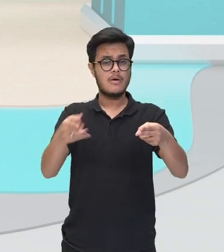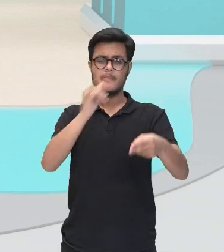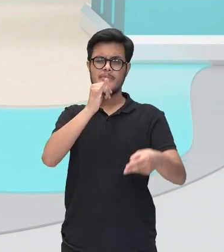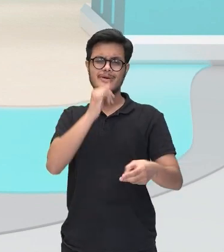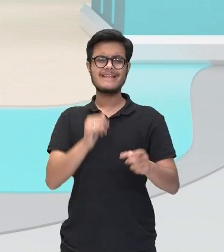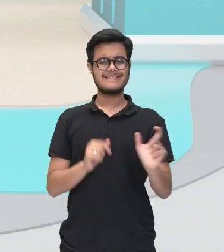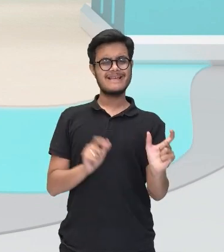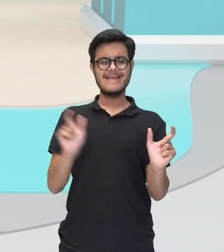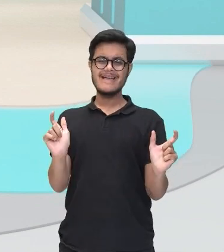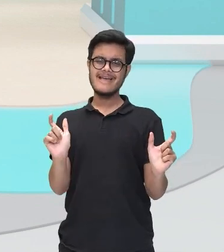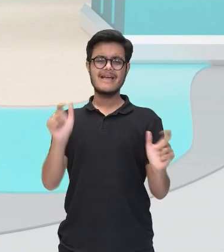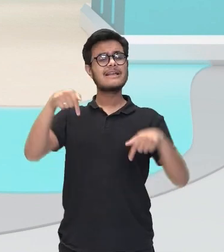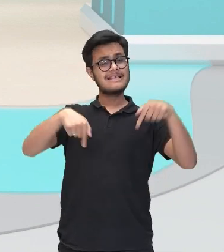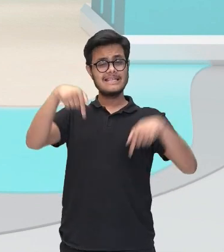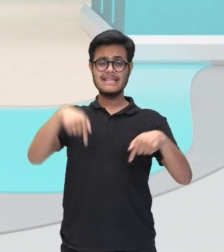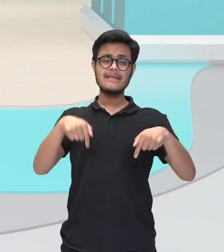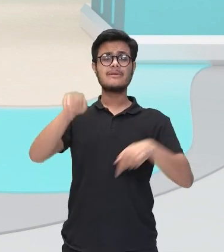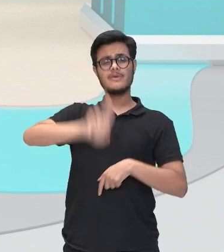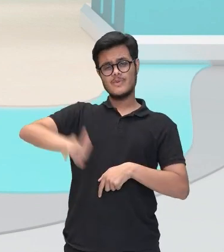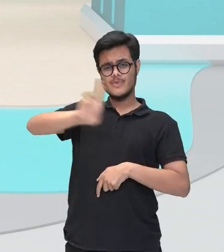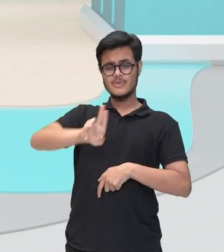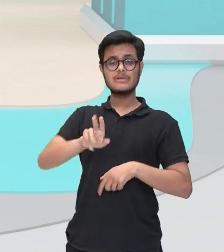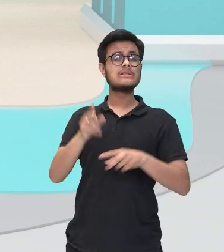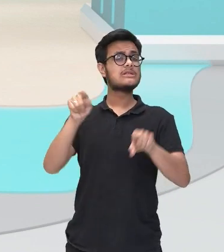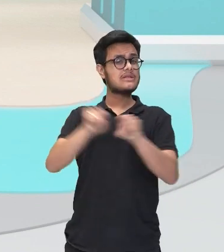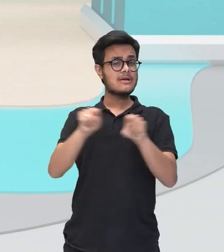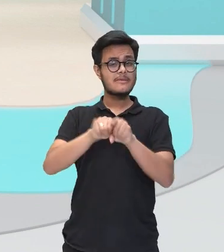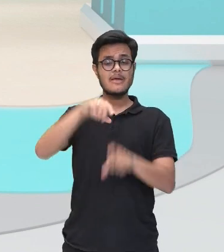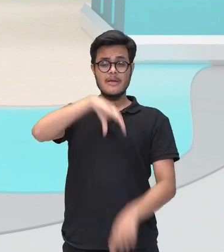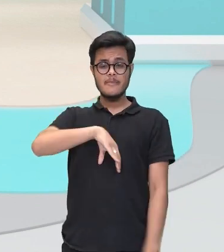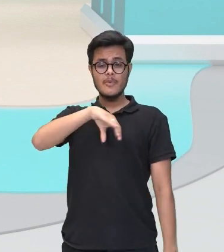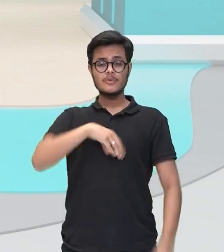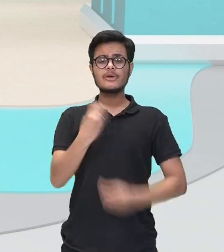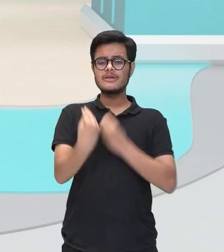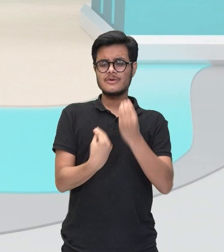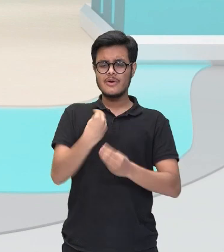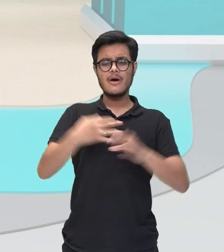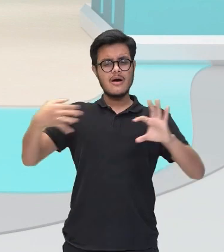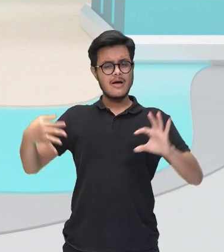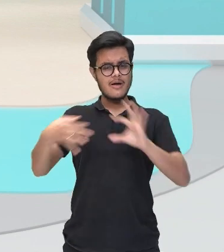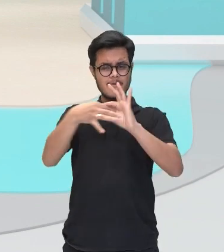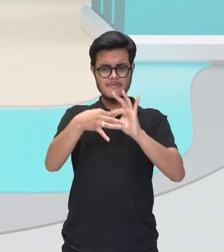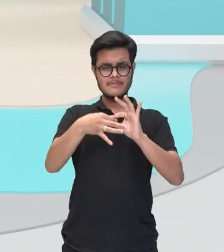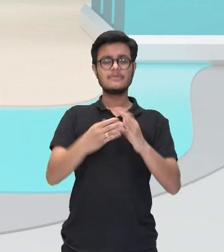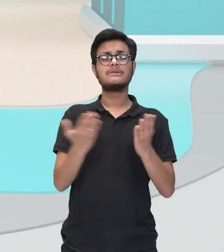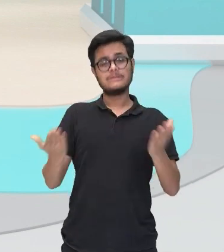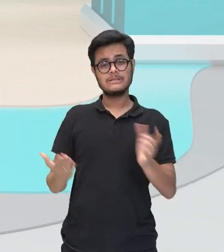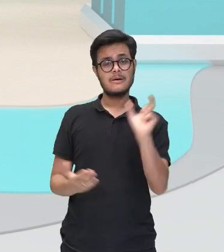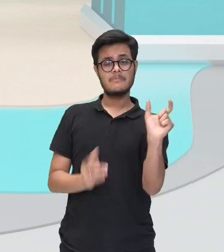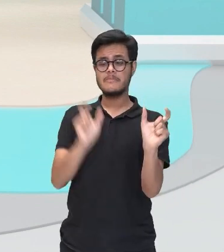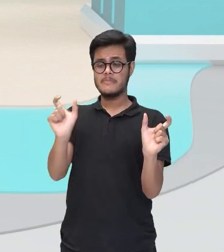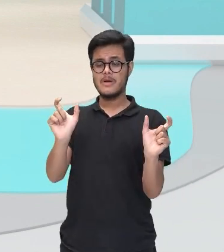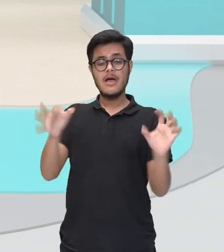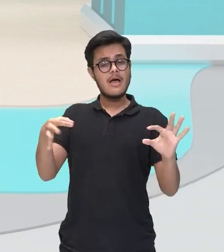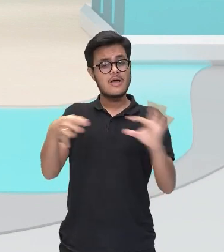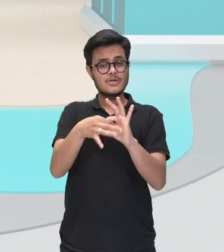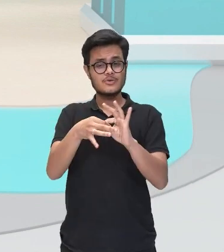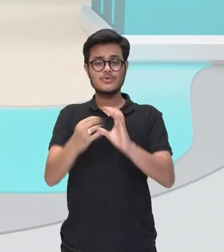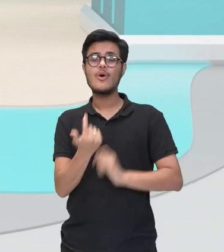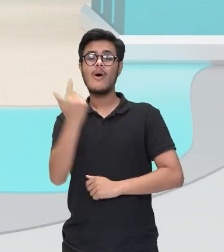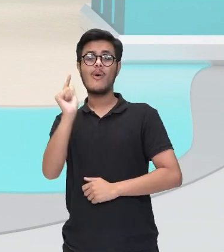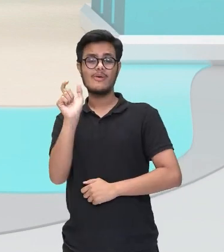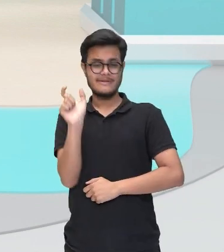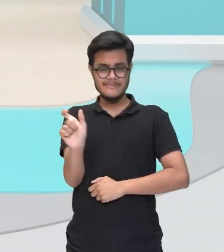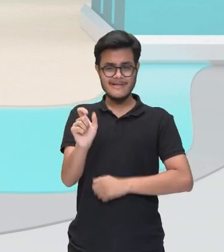na formação de algumas palavras da língua portuguesa. Falamos aqui. Água mais ardente forma